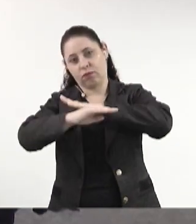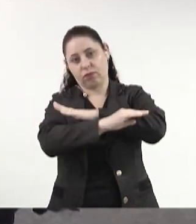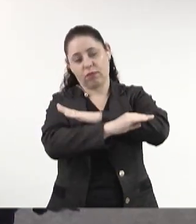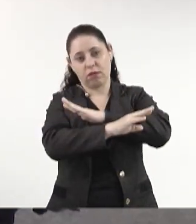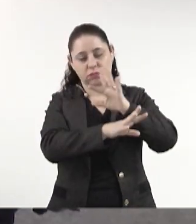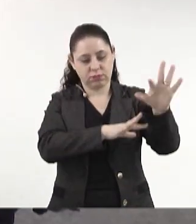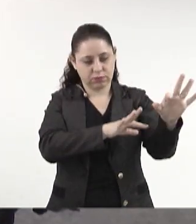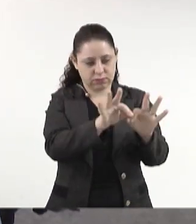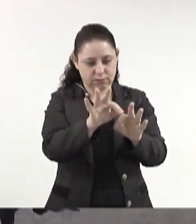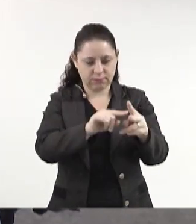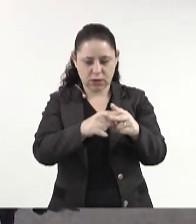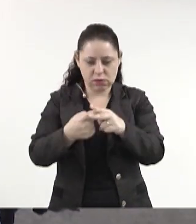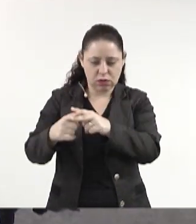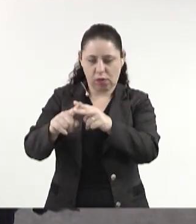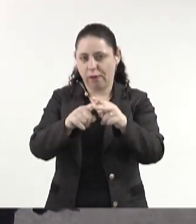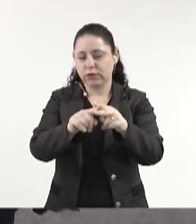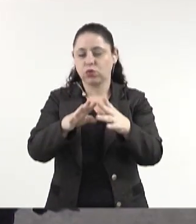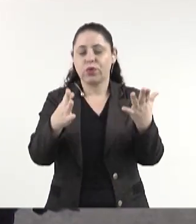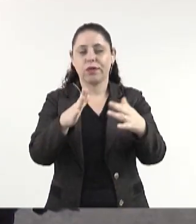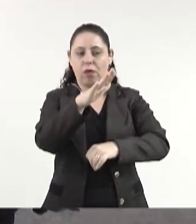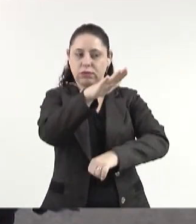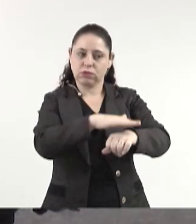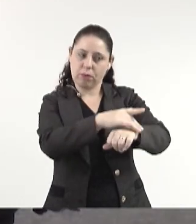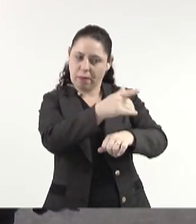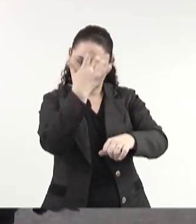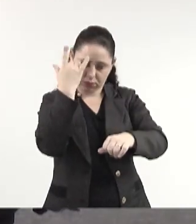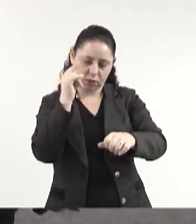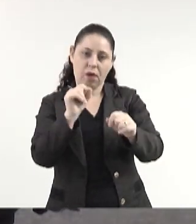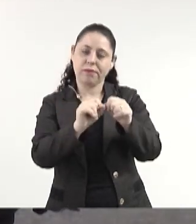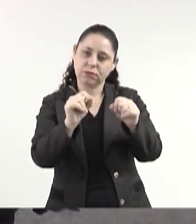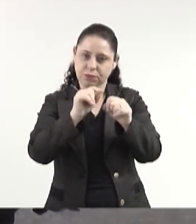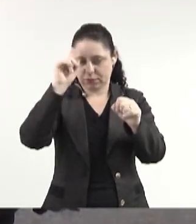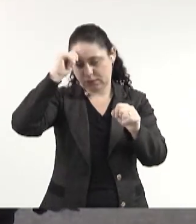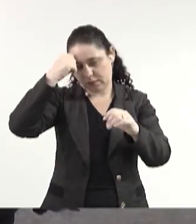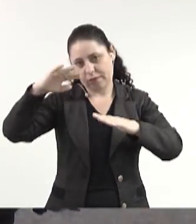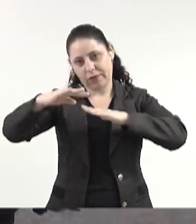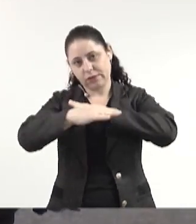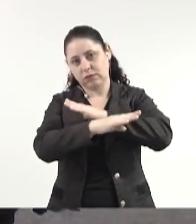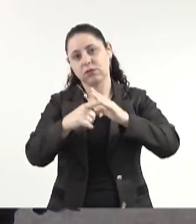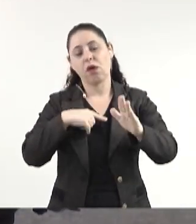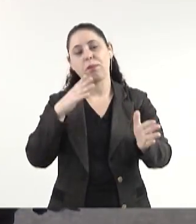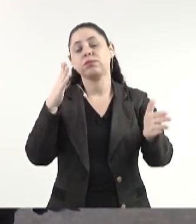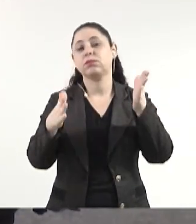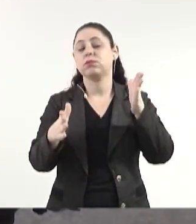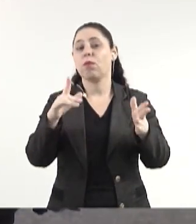a restauração. Então, quando contratar a restauração da rodovia, vai ser contratado também um